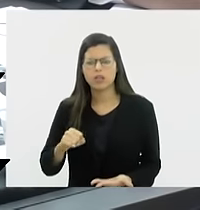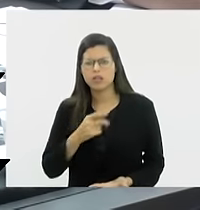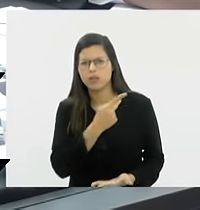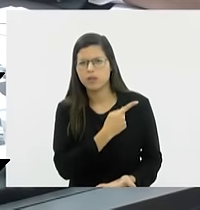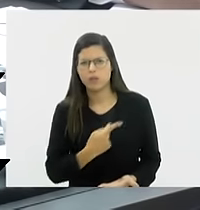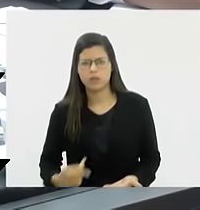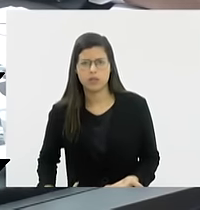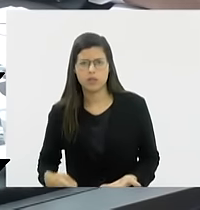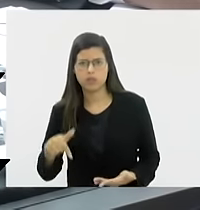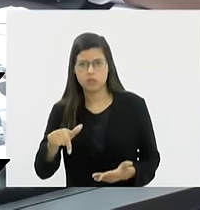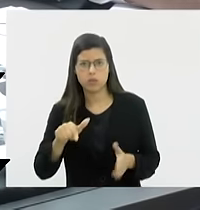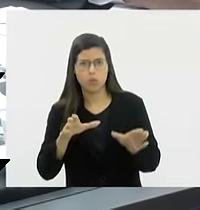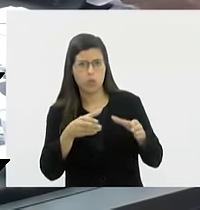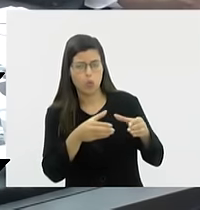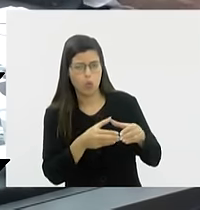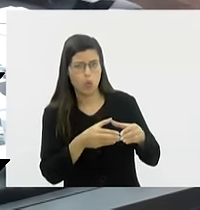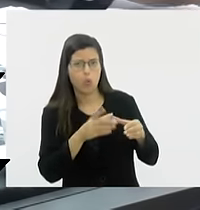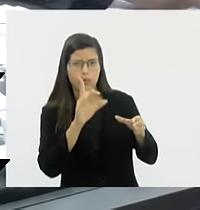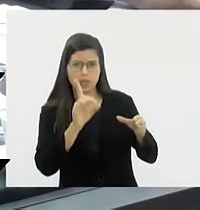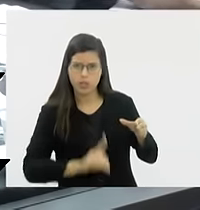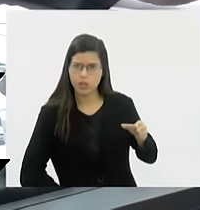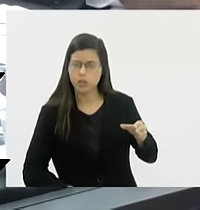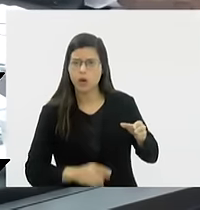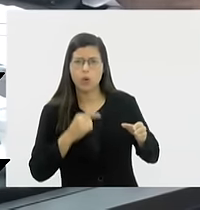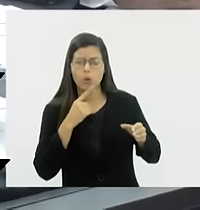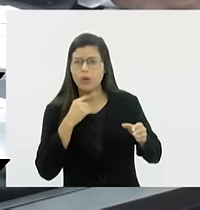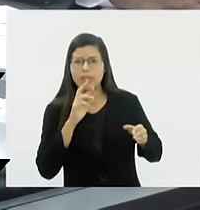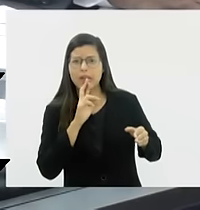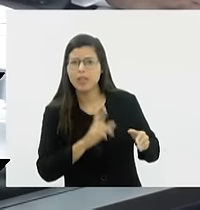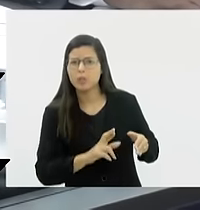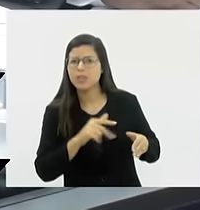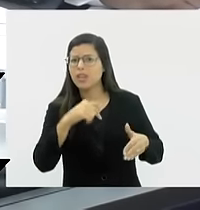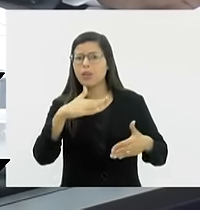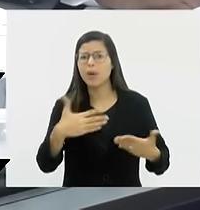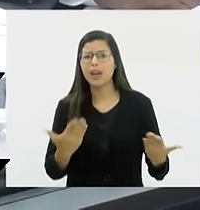que está aqui não nos conseguir dar respostas, quem consegue?